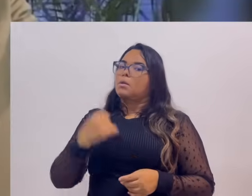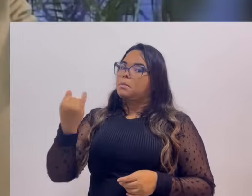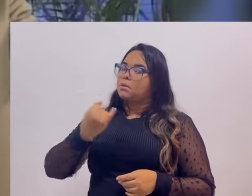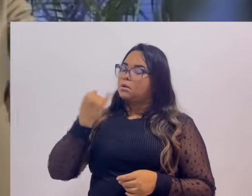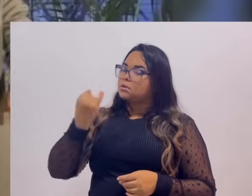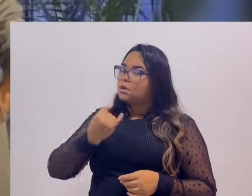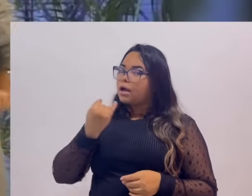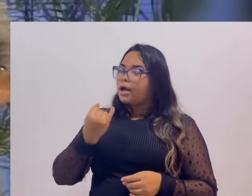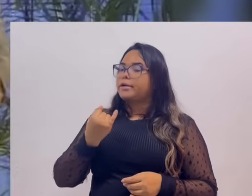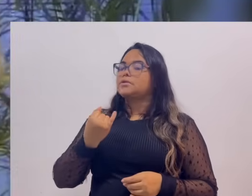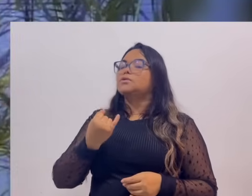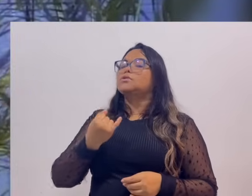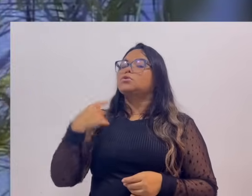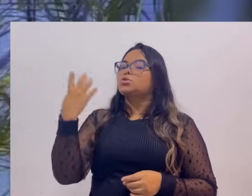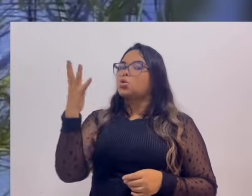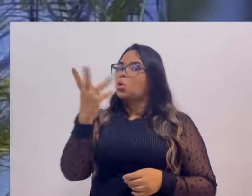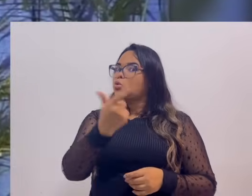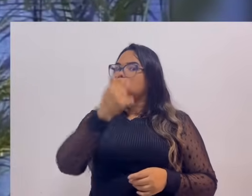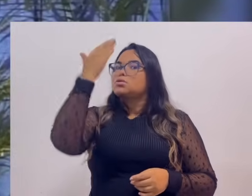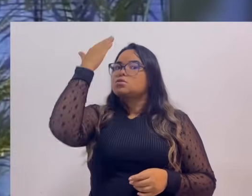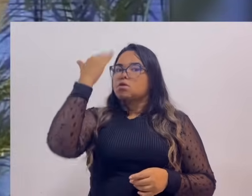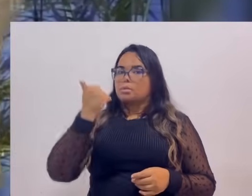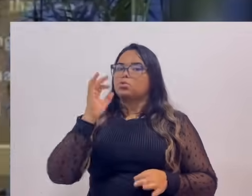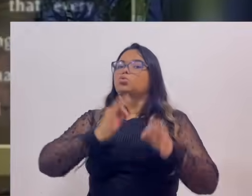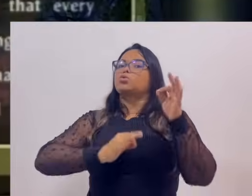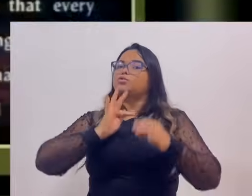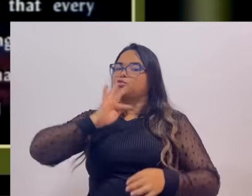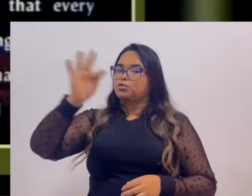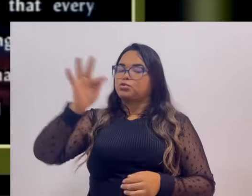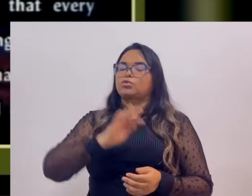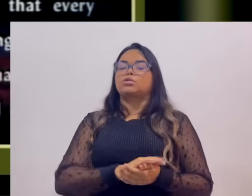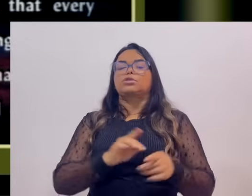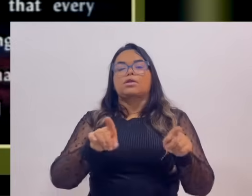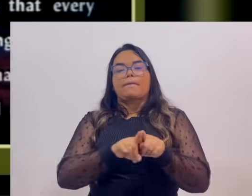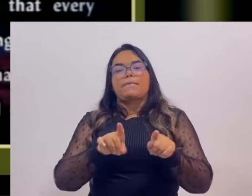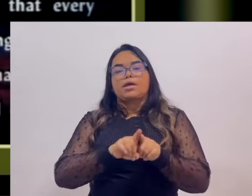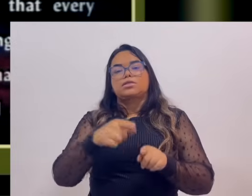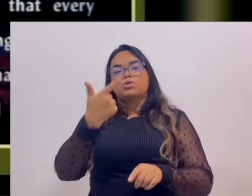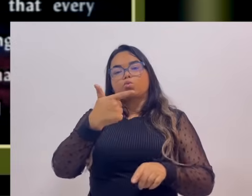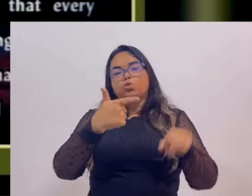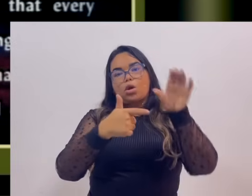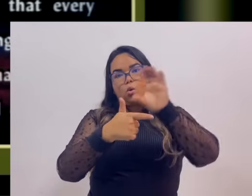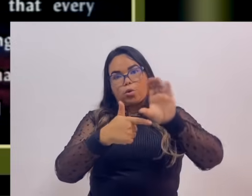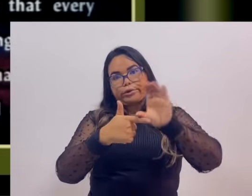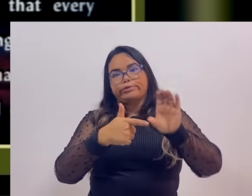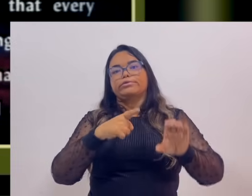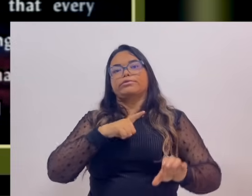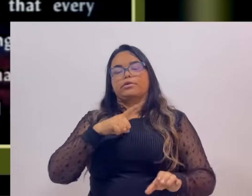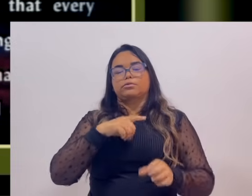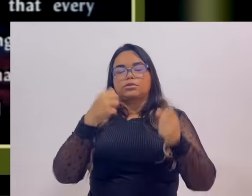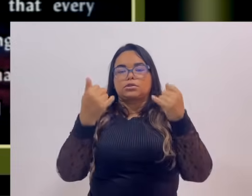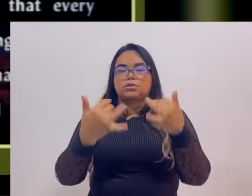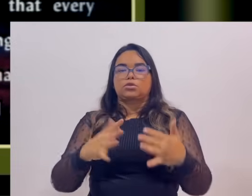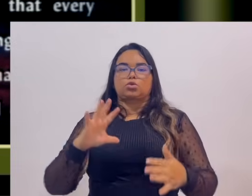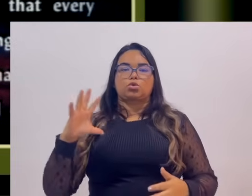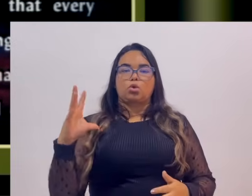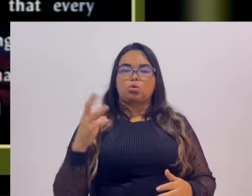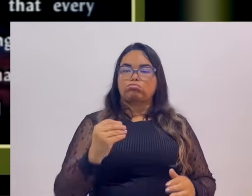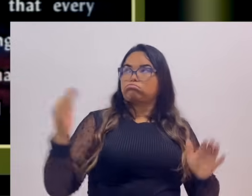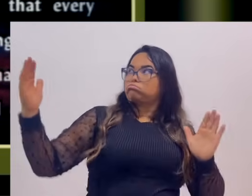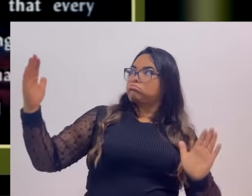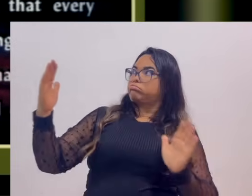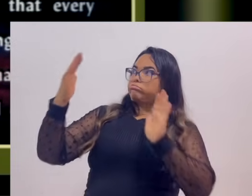17 31 é melhor que tomem nota do juízo está vindo segunda aos coríntios 5 10